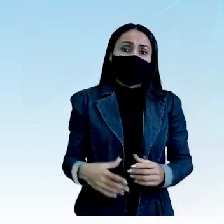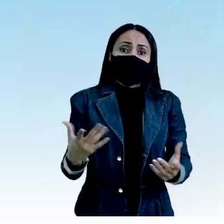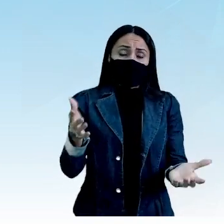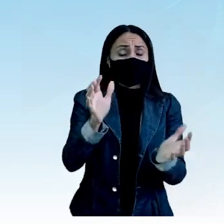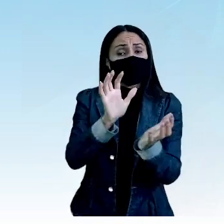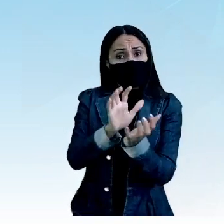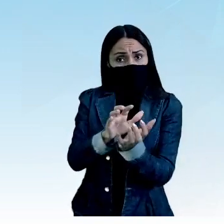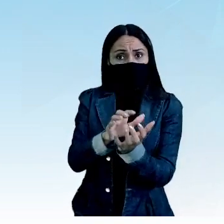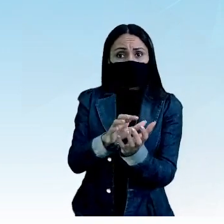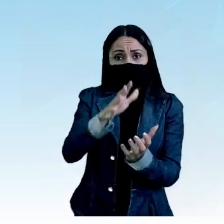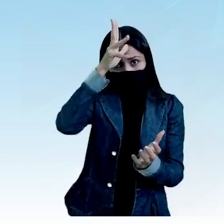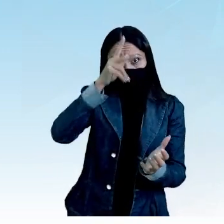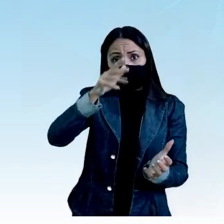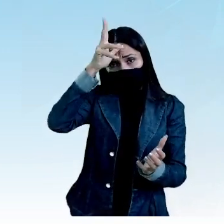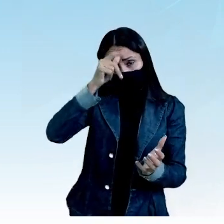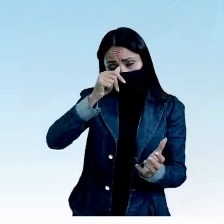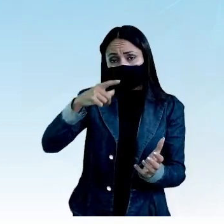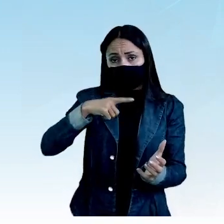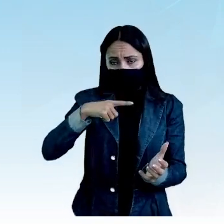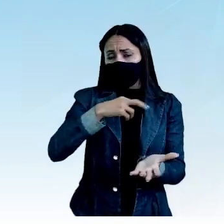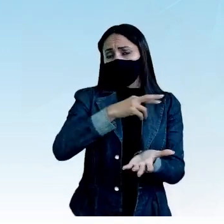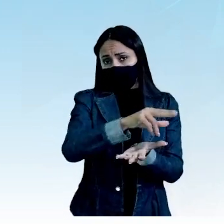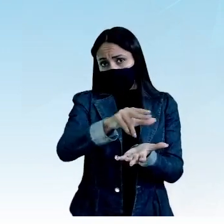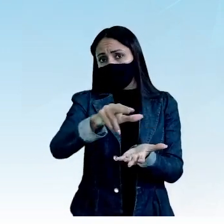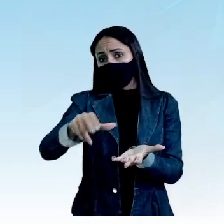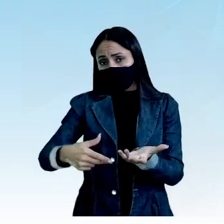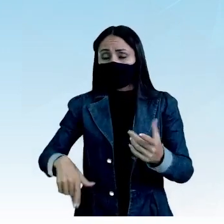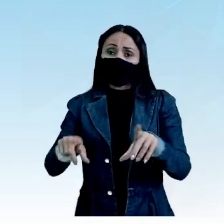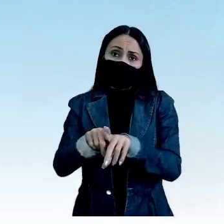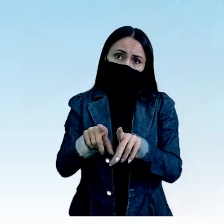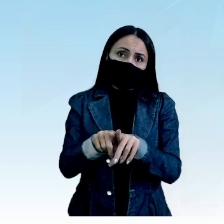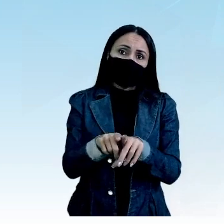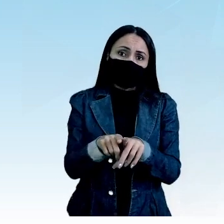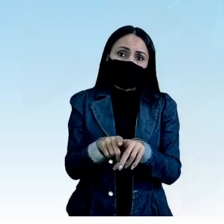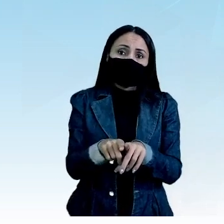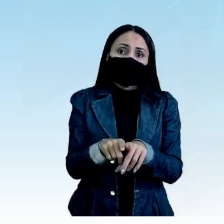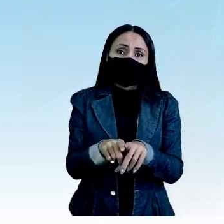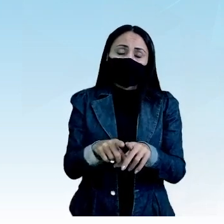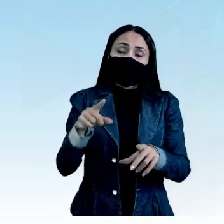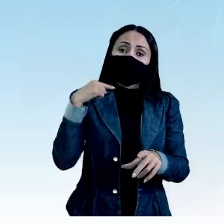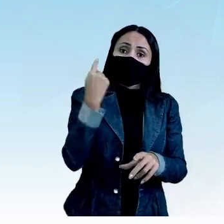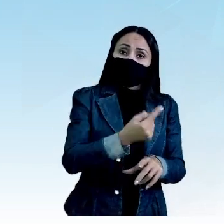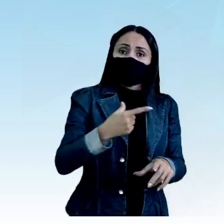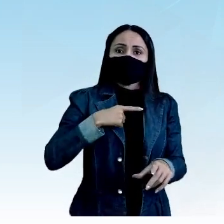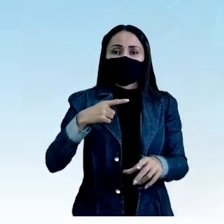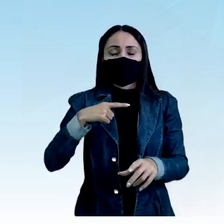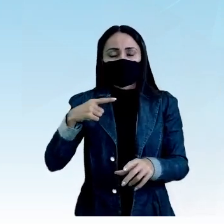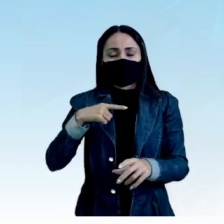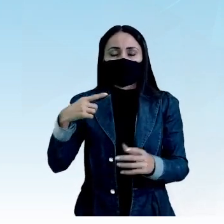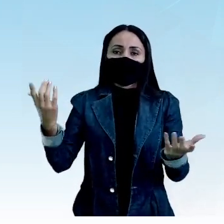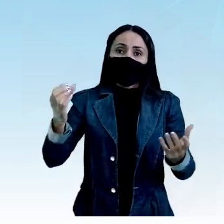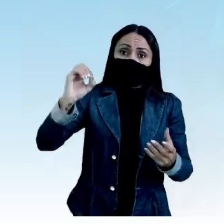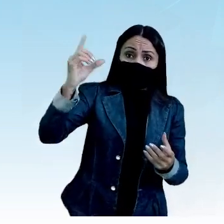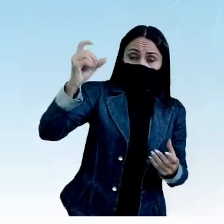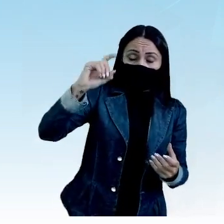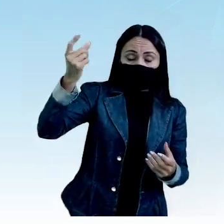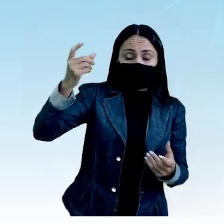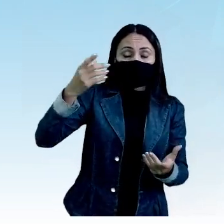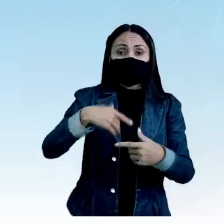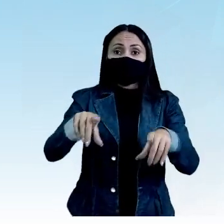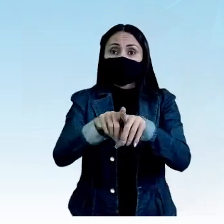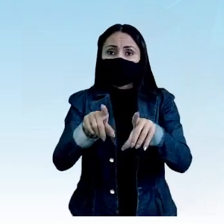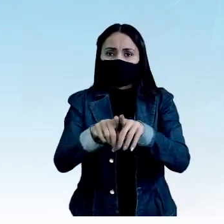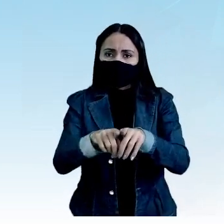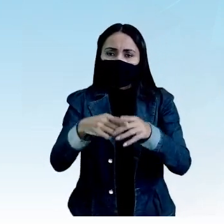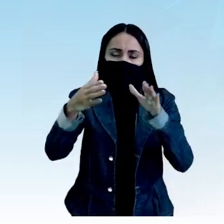da madrugada, entre outros, Sim, né, sim. entre outros, que é importante salientar, nós temos em Olinda o Homem da Meia-Noite, entre outros blocos. Que é